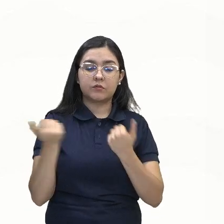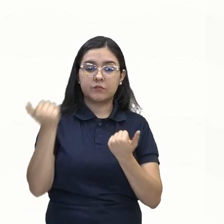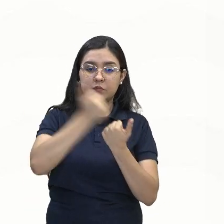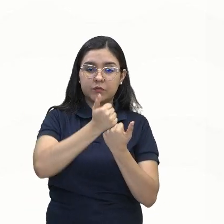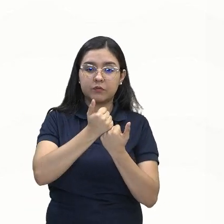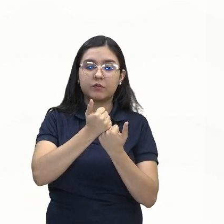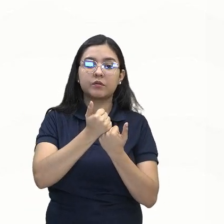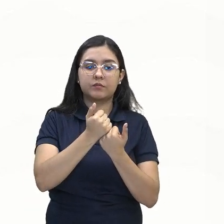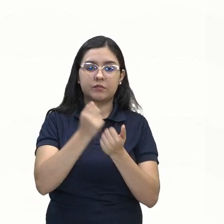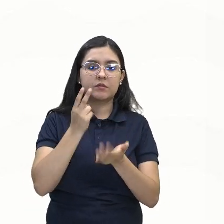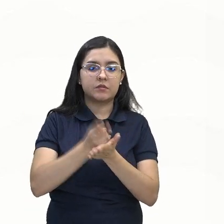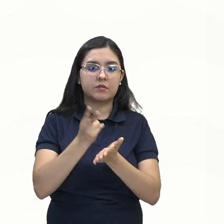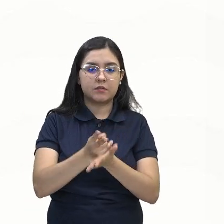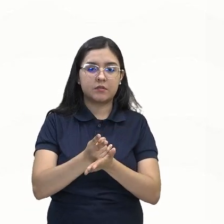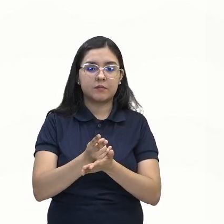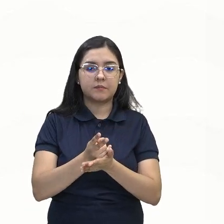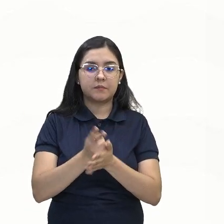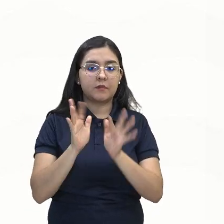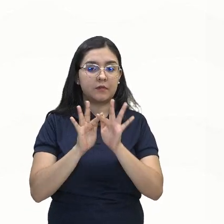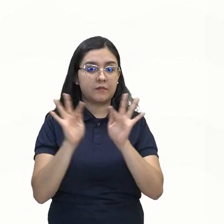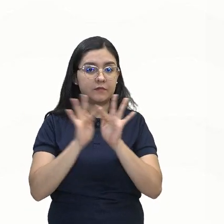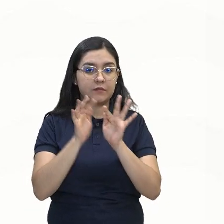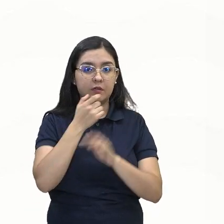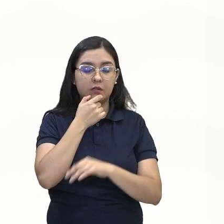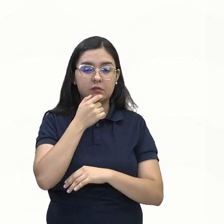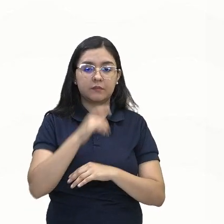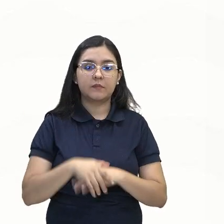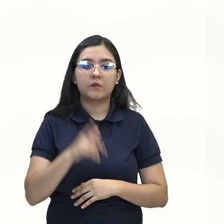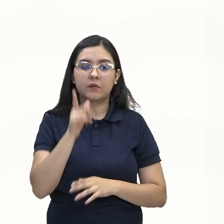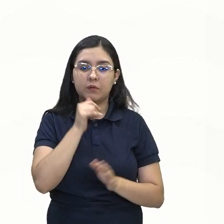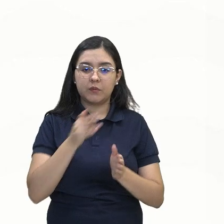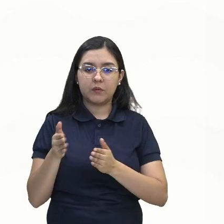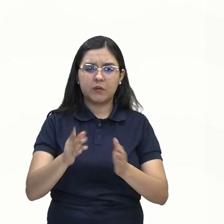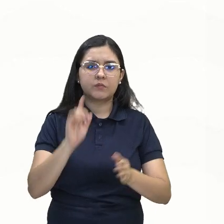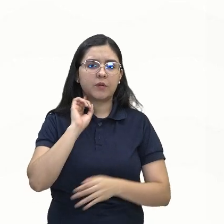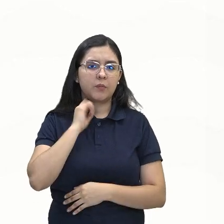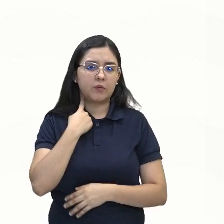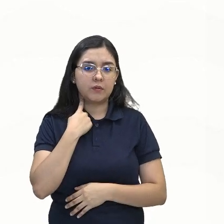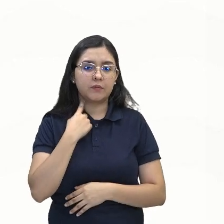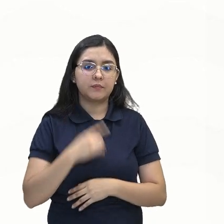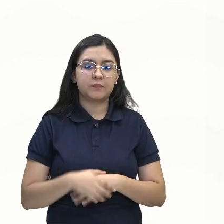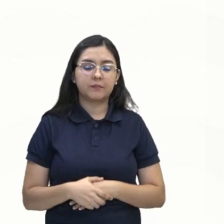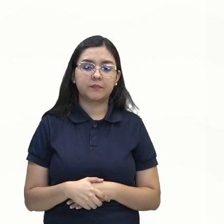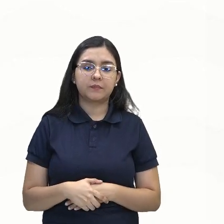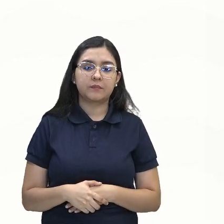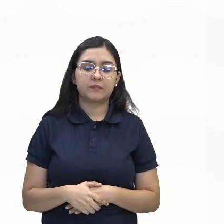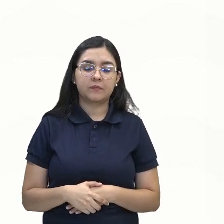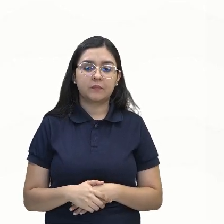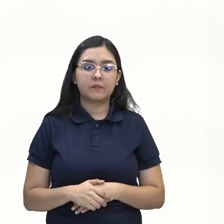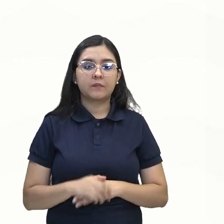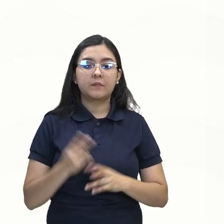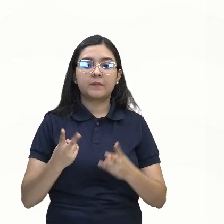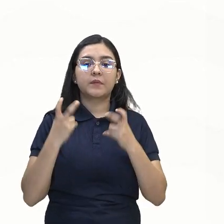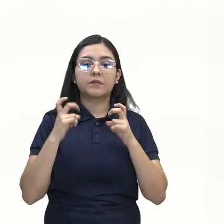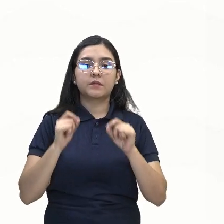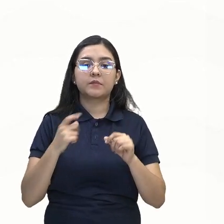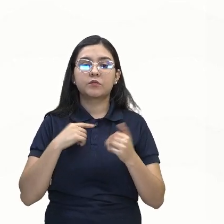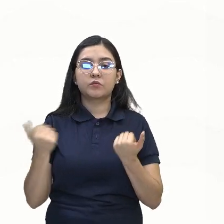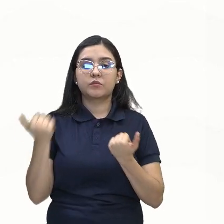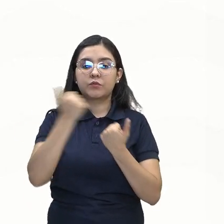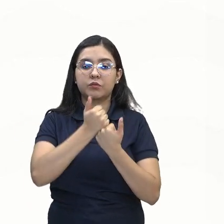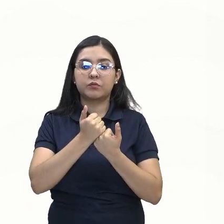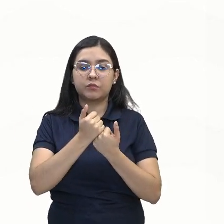sempre substituir o sujeito. The river is polluted. O rio está poluído. Isn't it? Então, aqui, ó, eu substituí